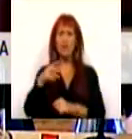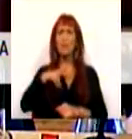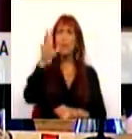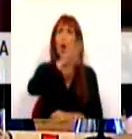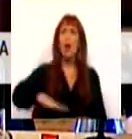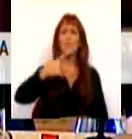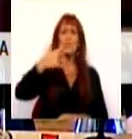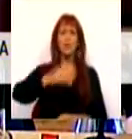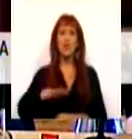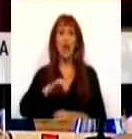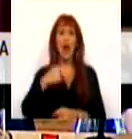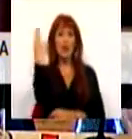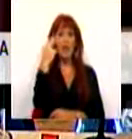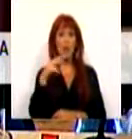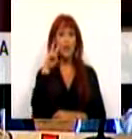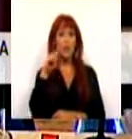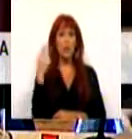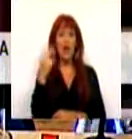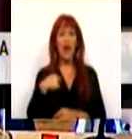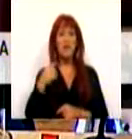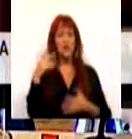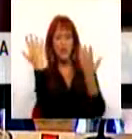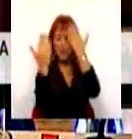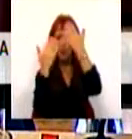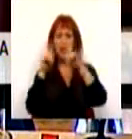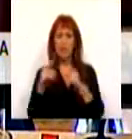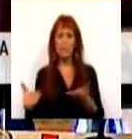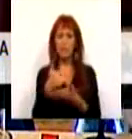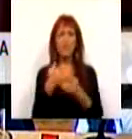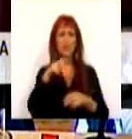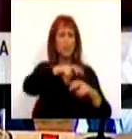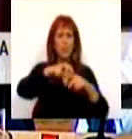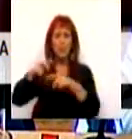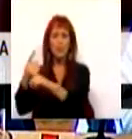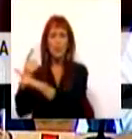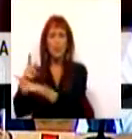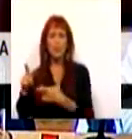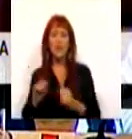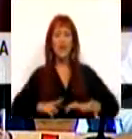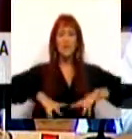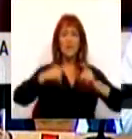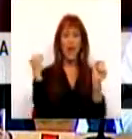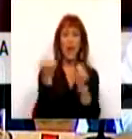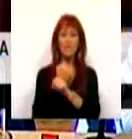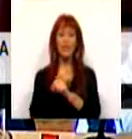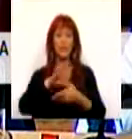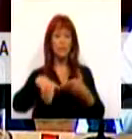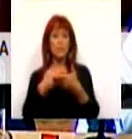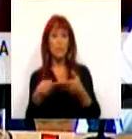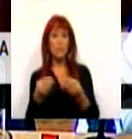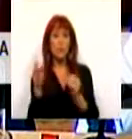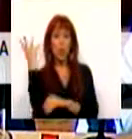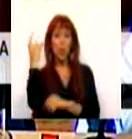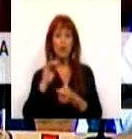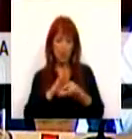país nas áreas das artes visuais, artes performativas e cruzamentos disciplinares que desenvolvam atividade e programação